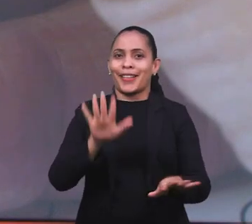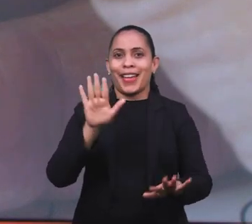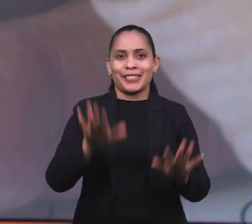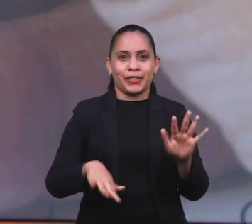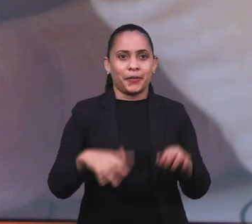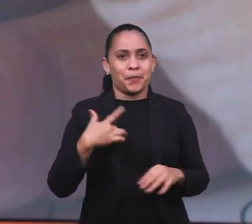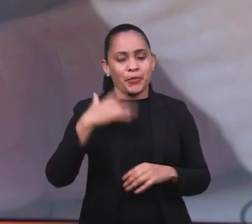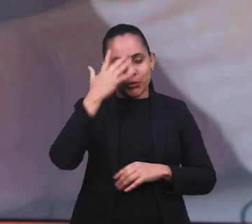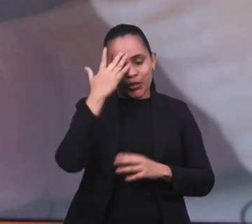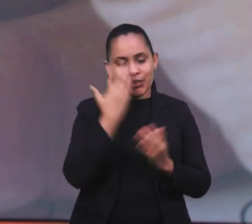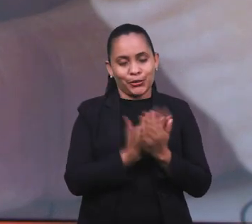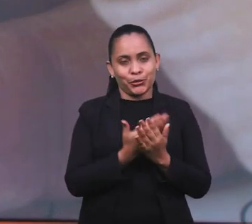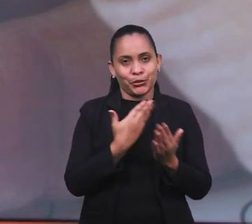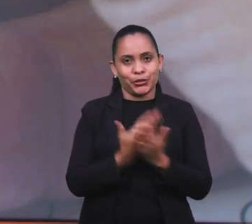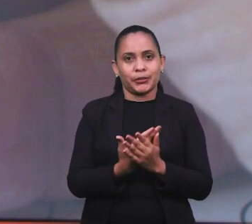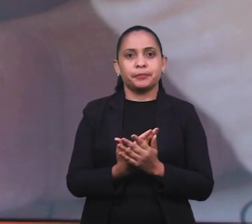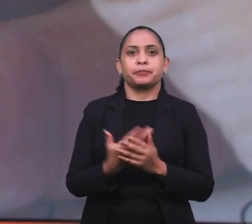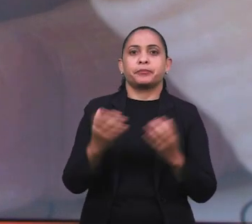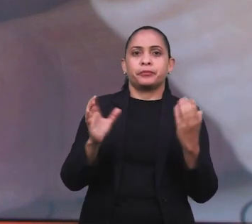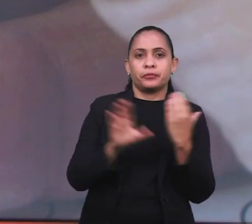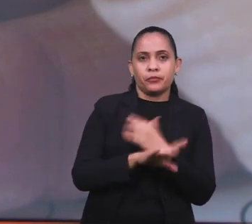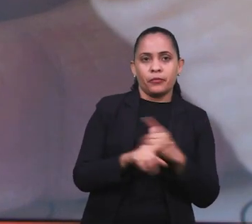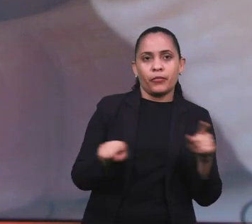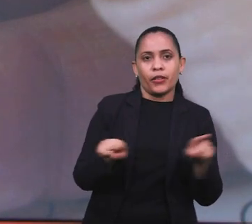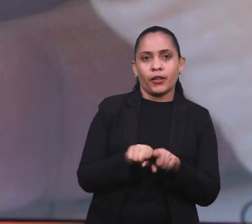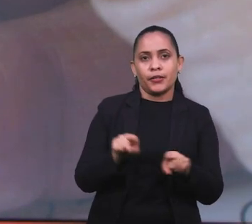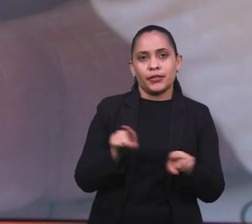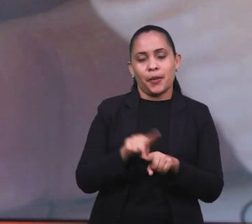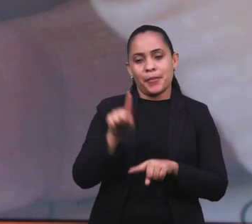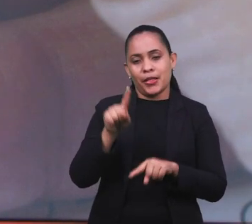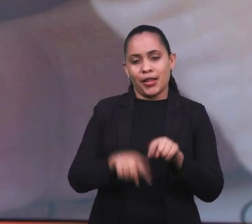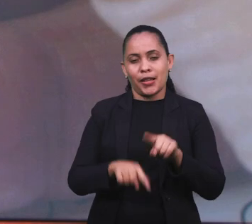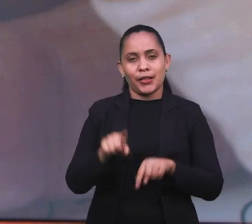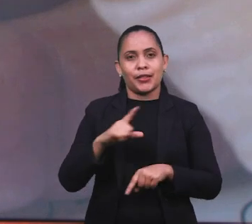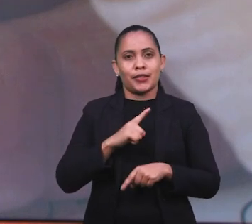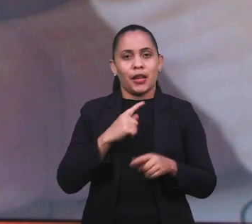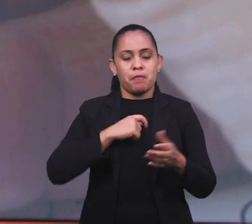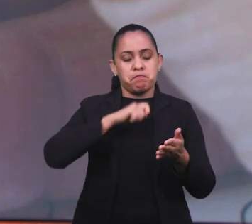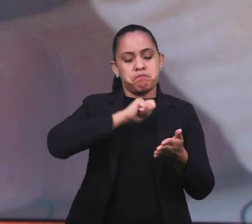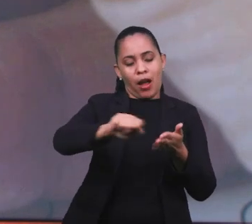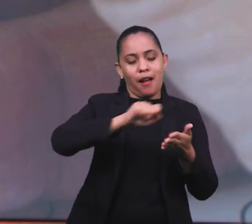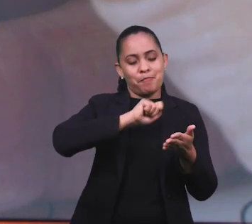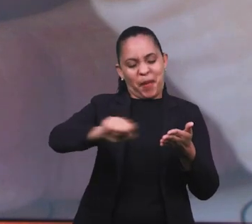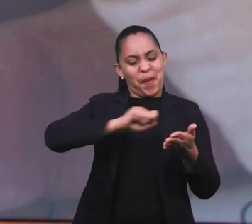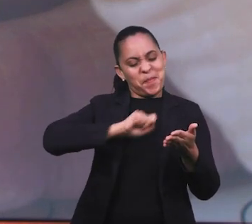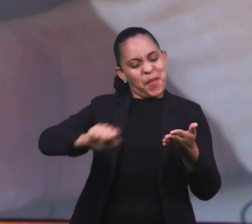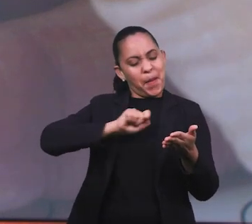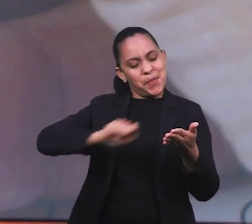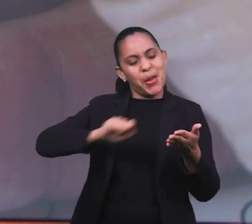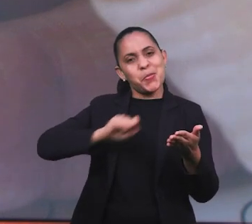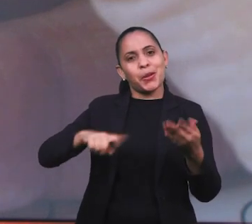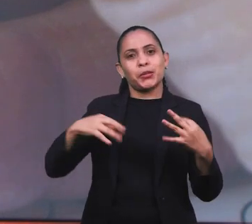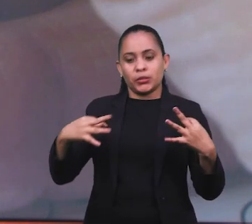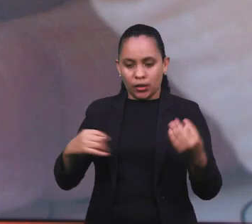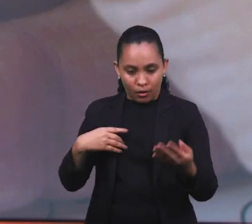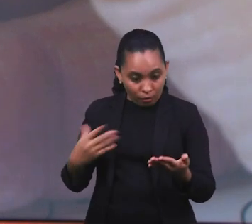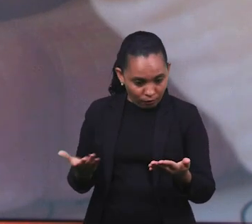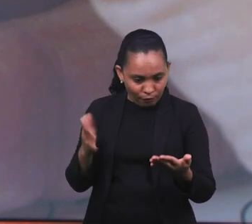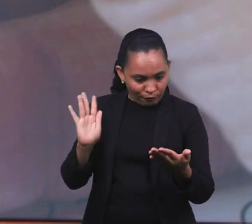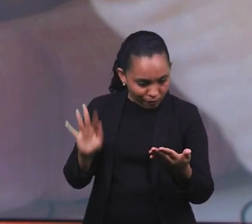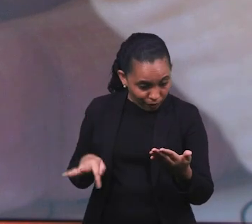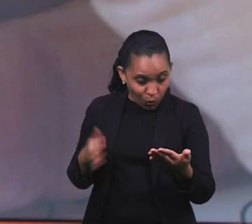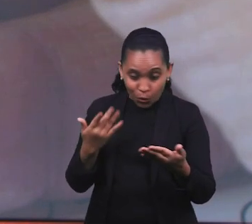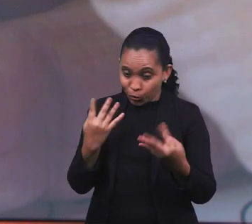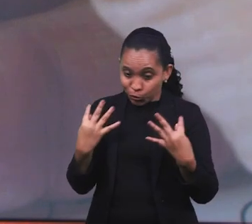Às vezes, quando a pessoa está estudando para concursos, o material lá, tem a mania de ficar grifando tudo. Quando vai ver lá